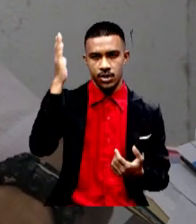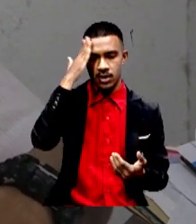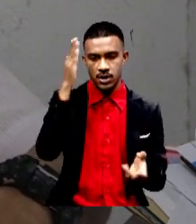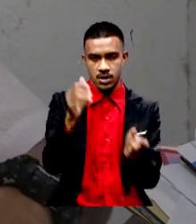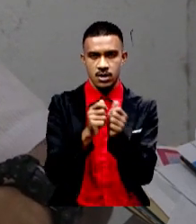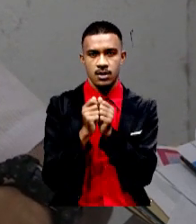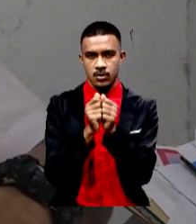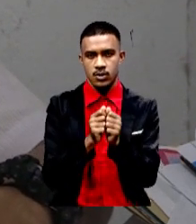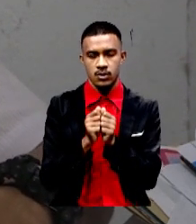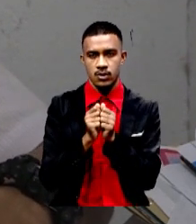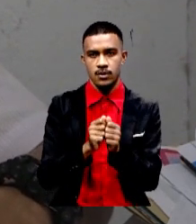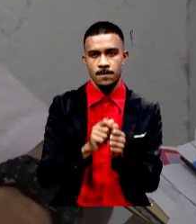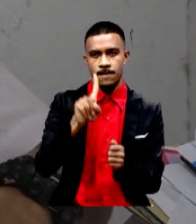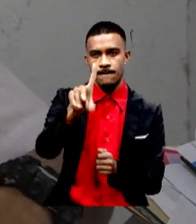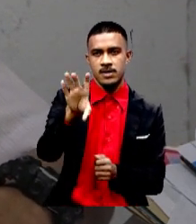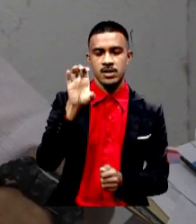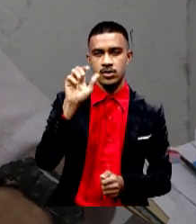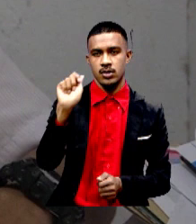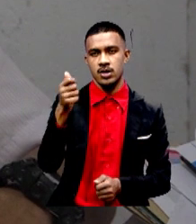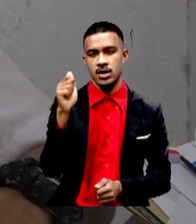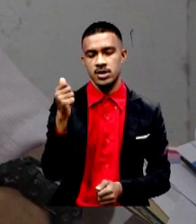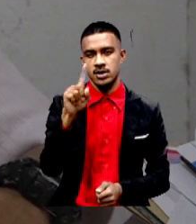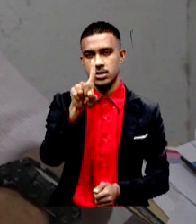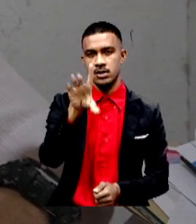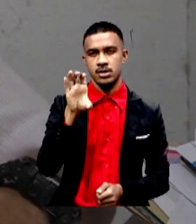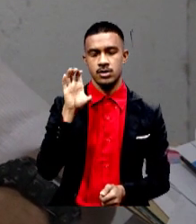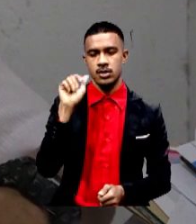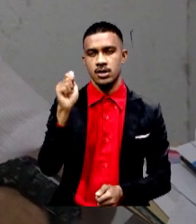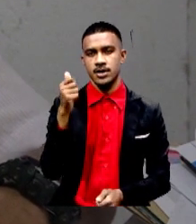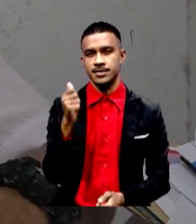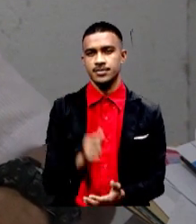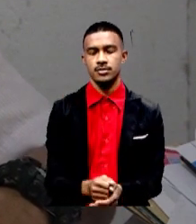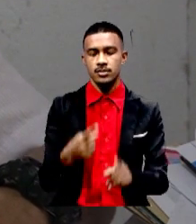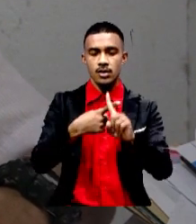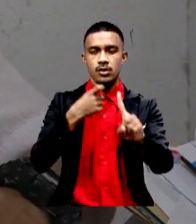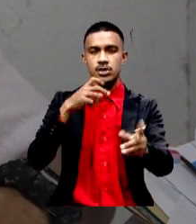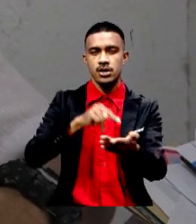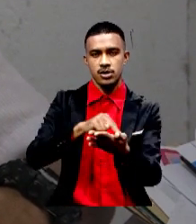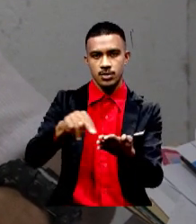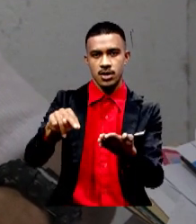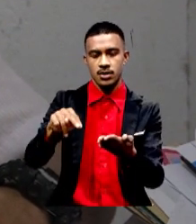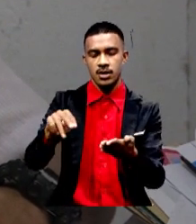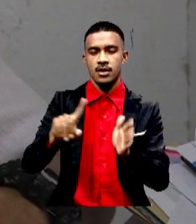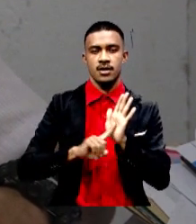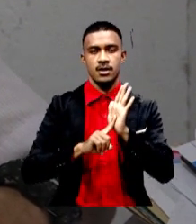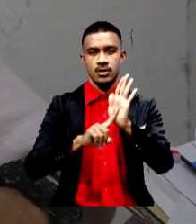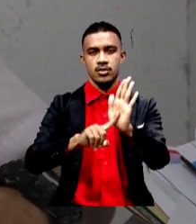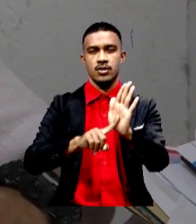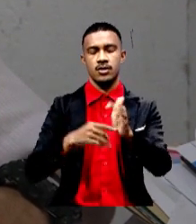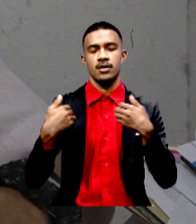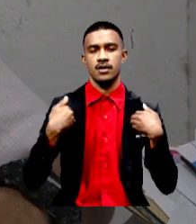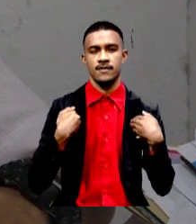hamutuk 110 110 kusi numero ne hatudu